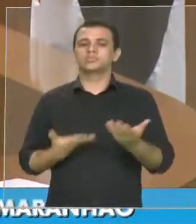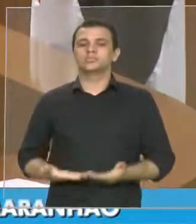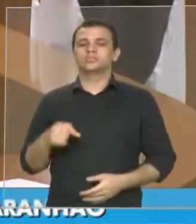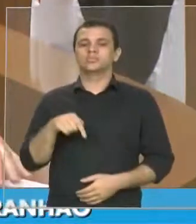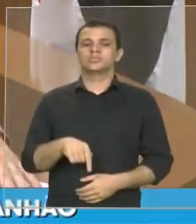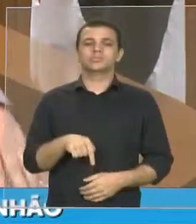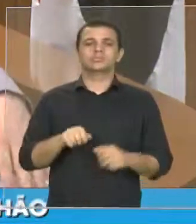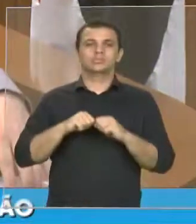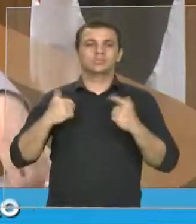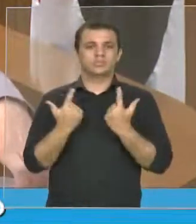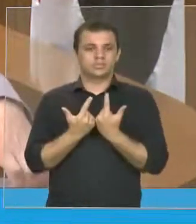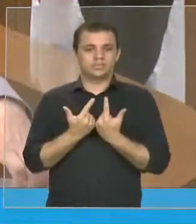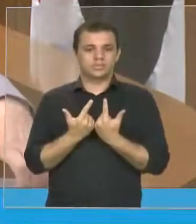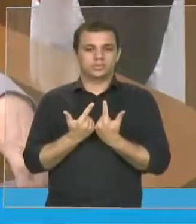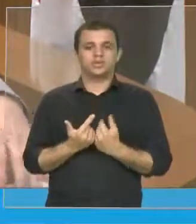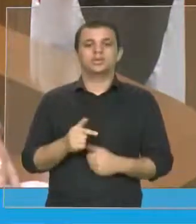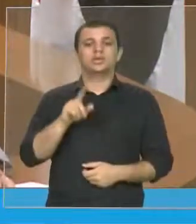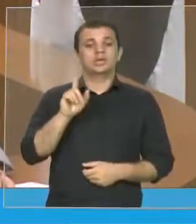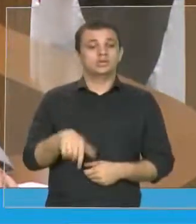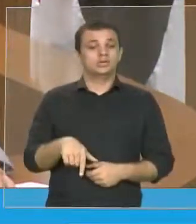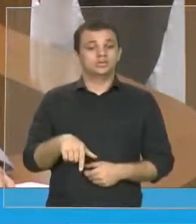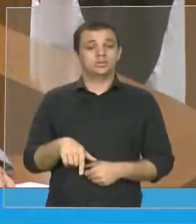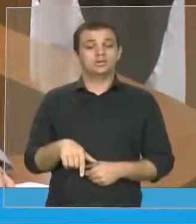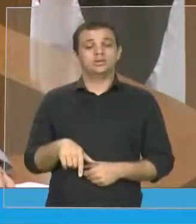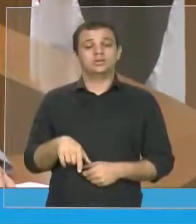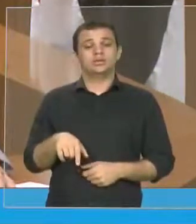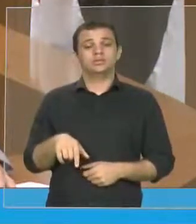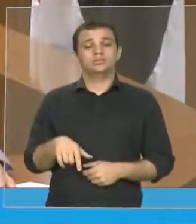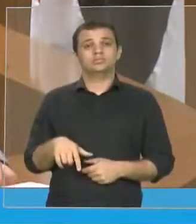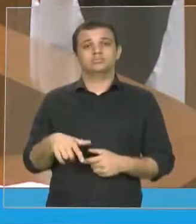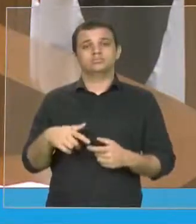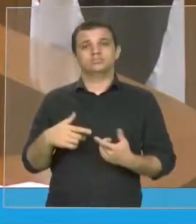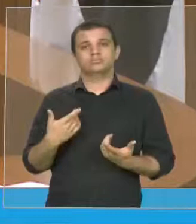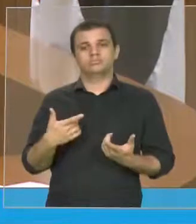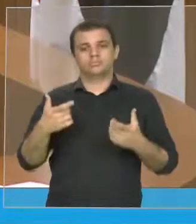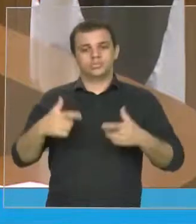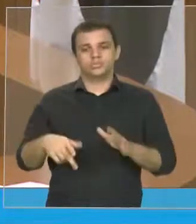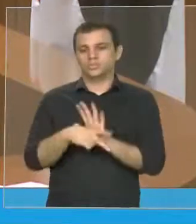foi, mas sempre será a casa de vocês.